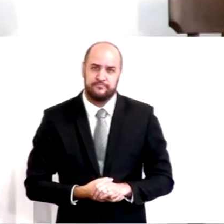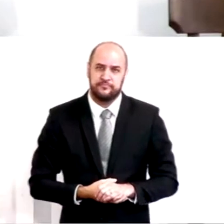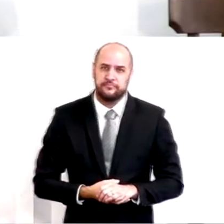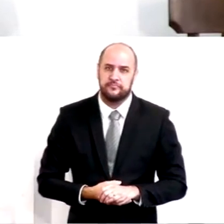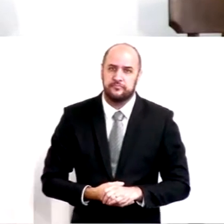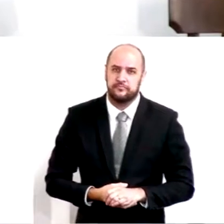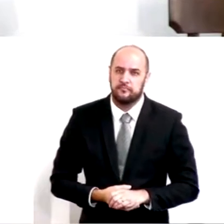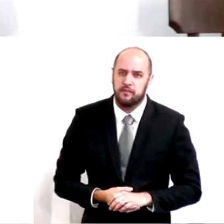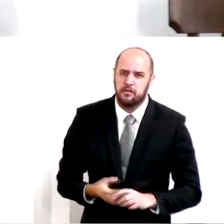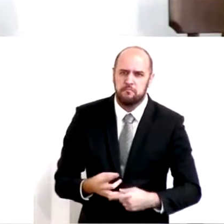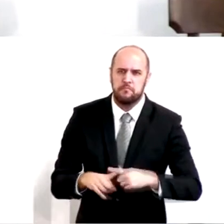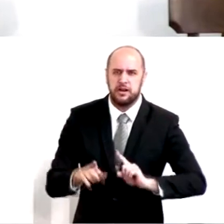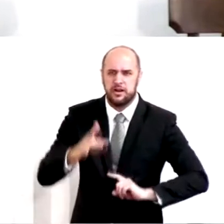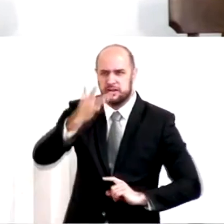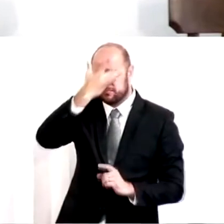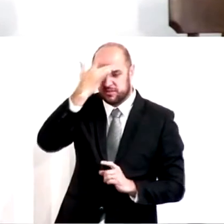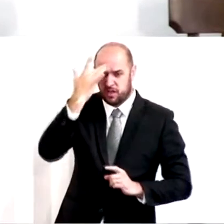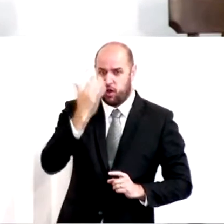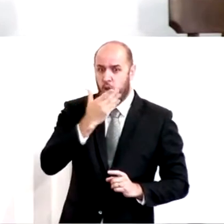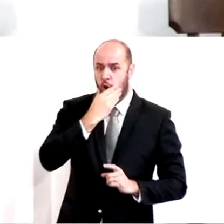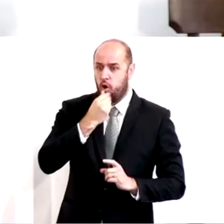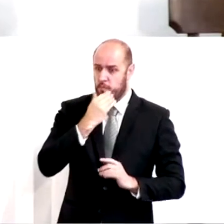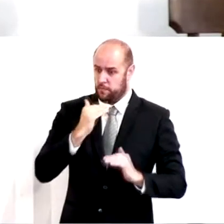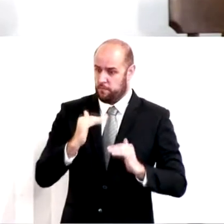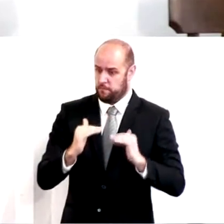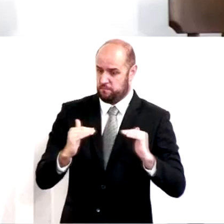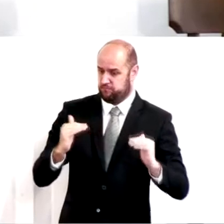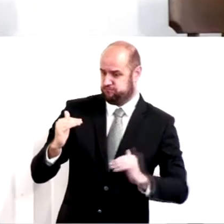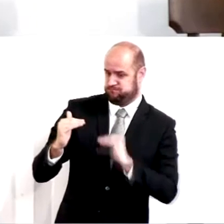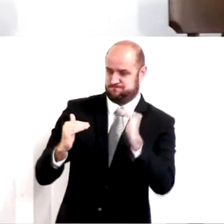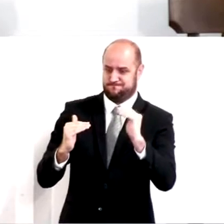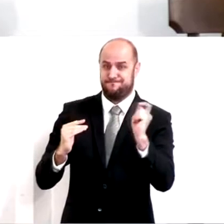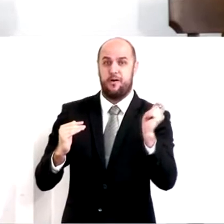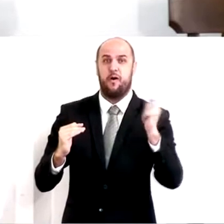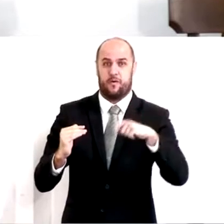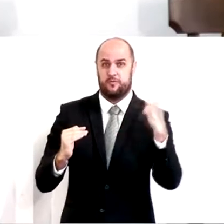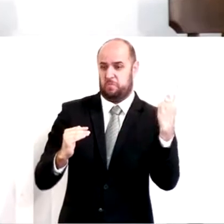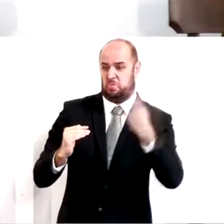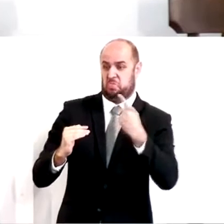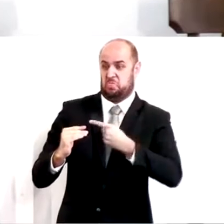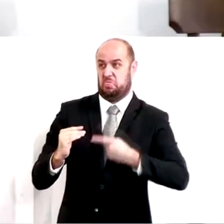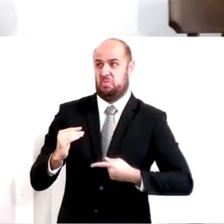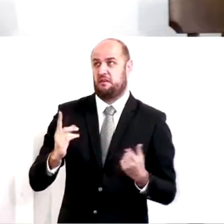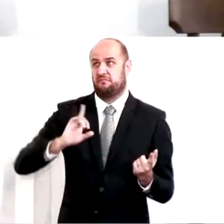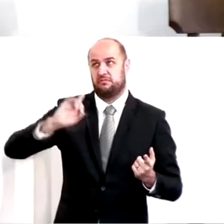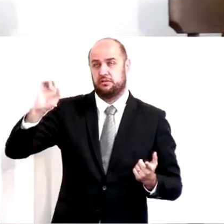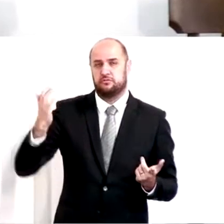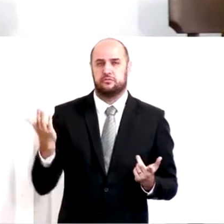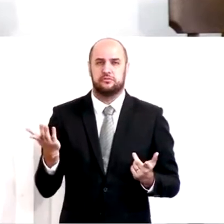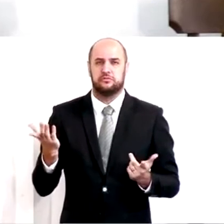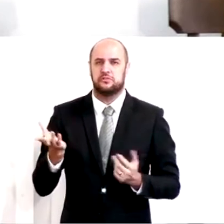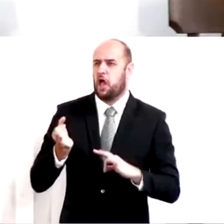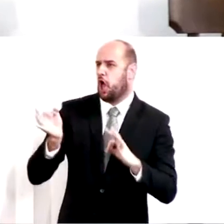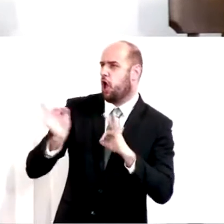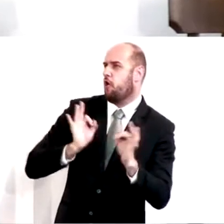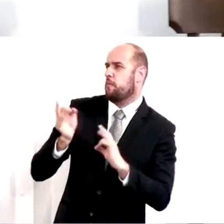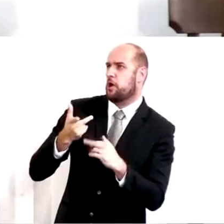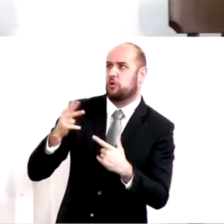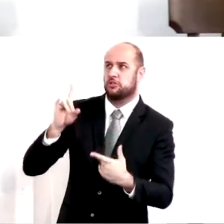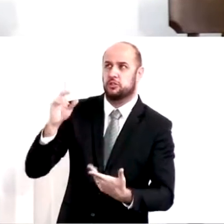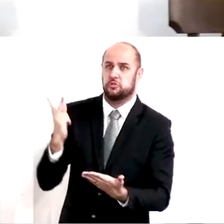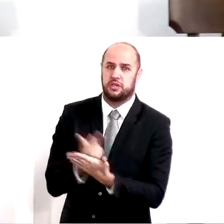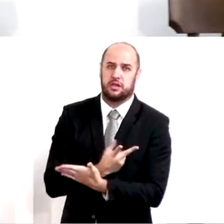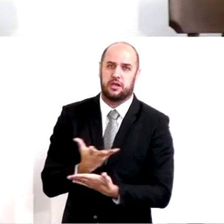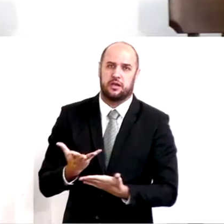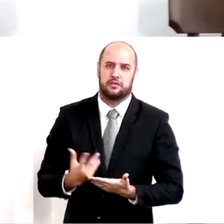o homem pode até corrigir rumos possíveis do que Deus queria fazer. Então,